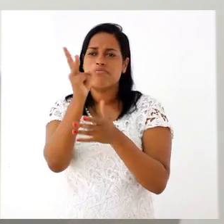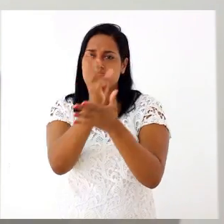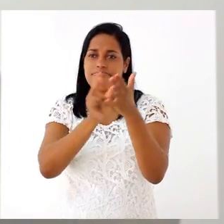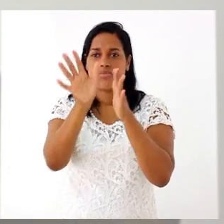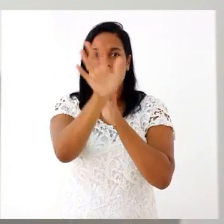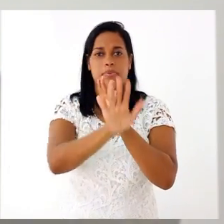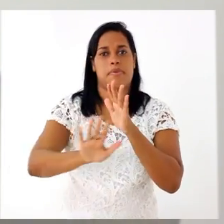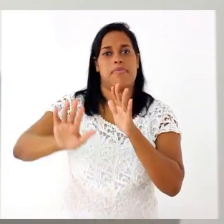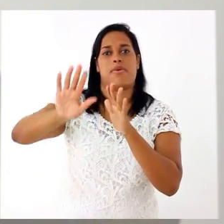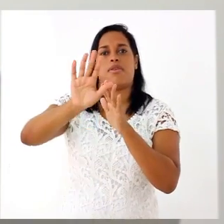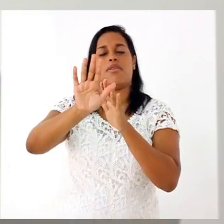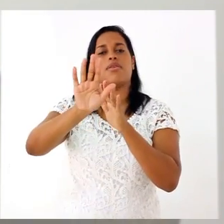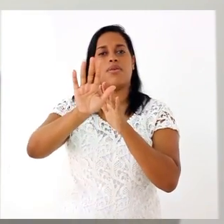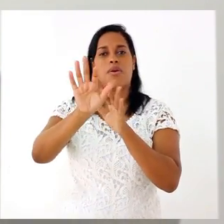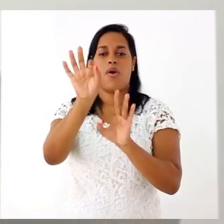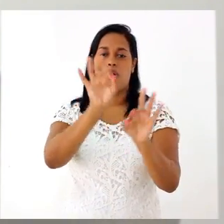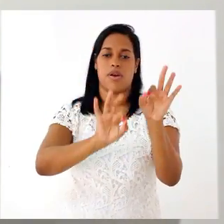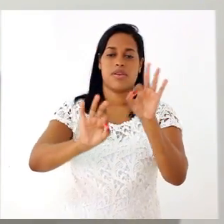modelado, ok?